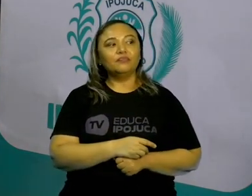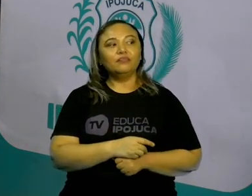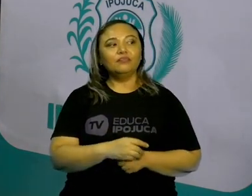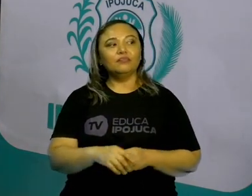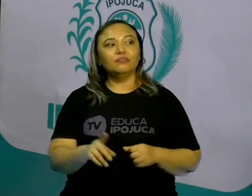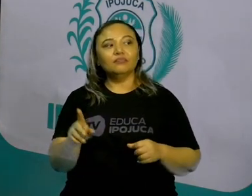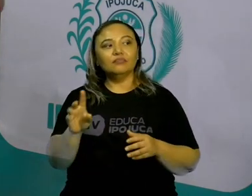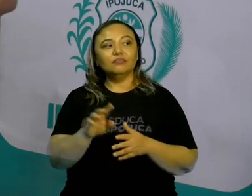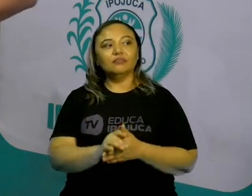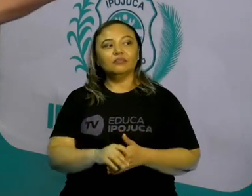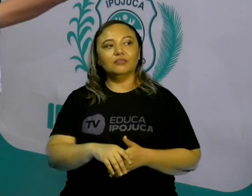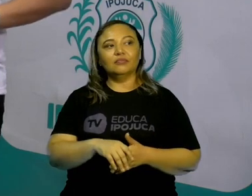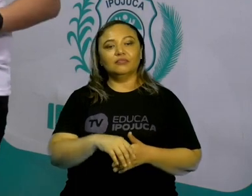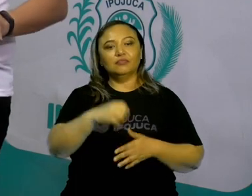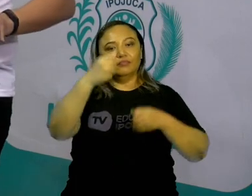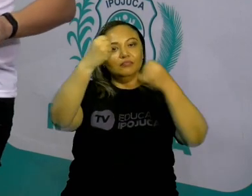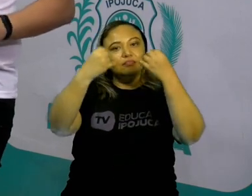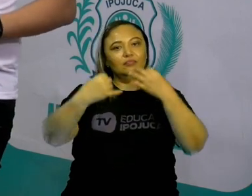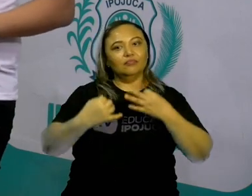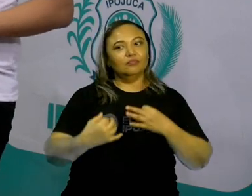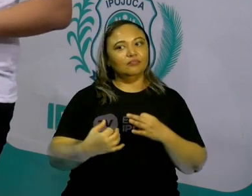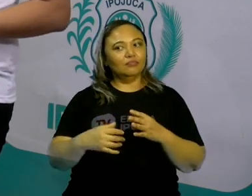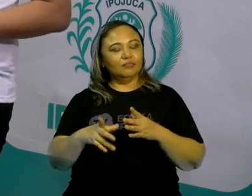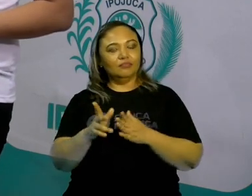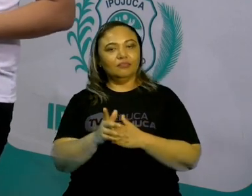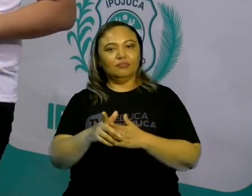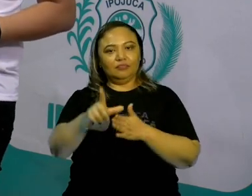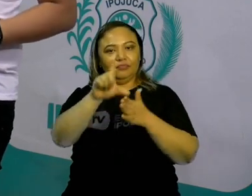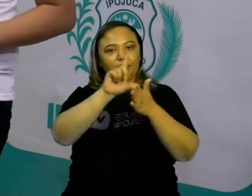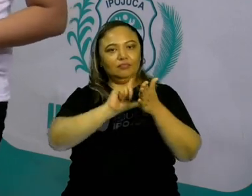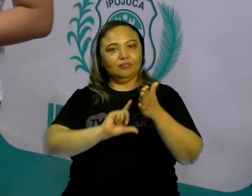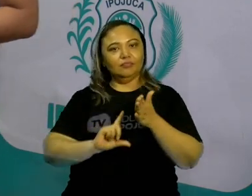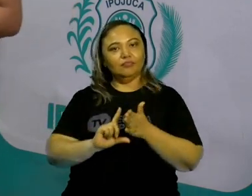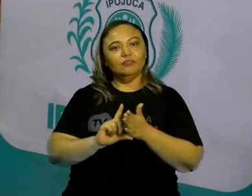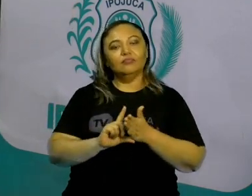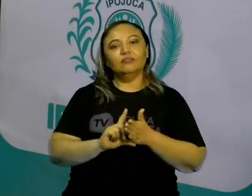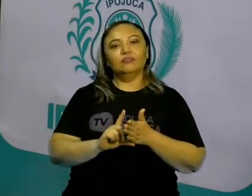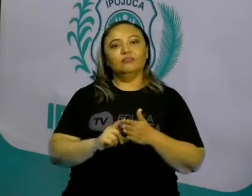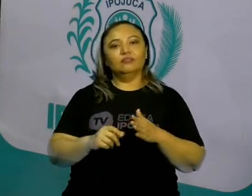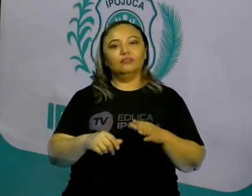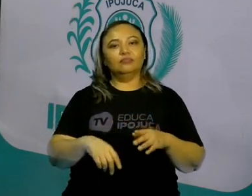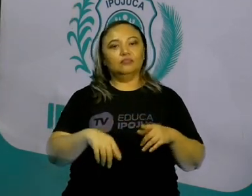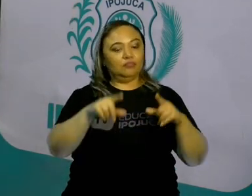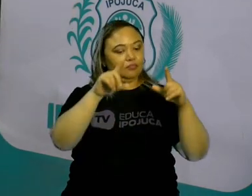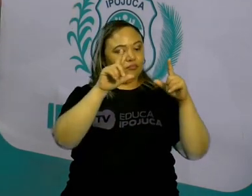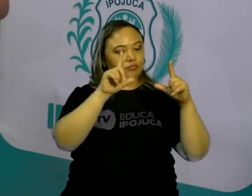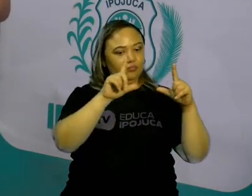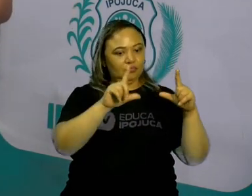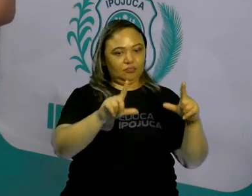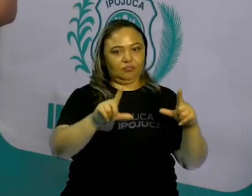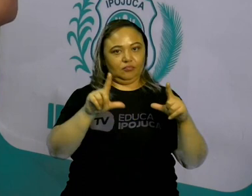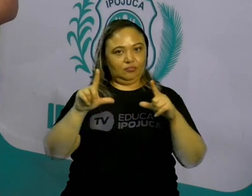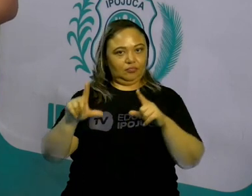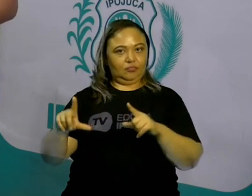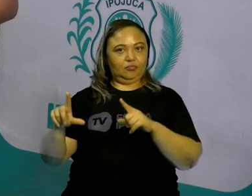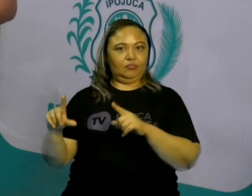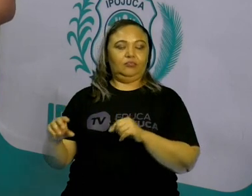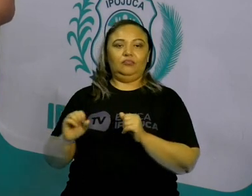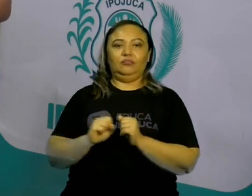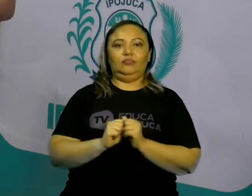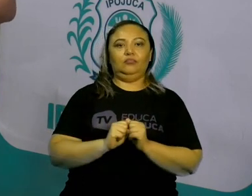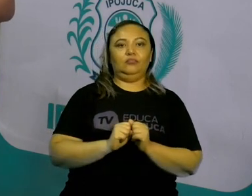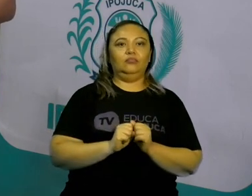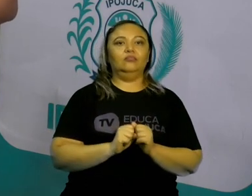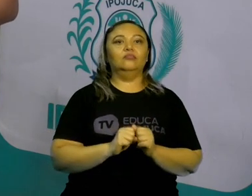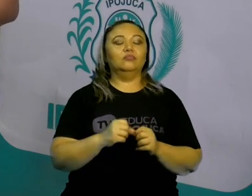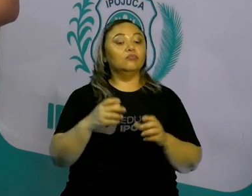E aí eu vou falar para vocês, antes de voltar para a Julieta, que o espaço amostral é o conjunto de